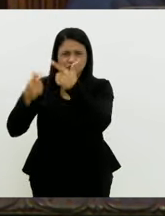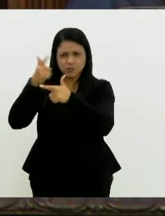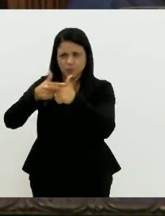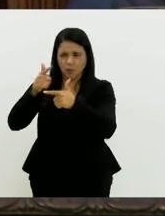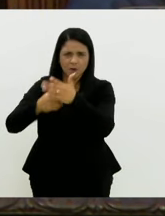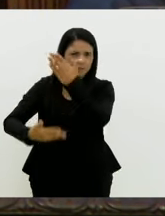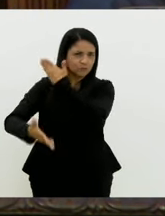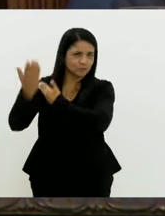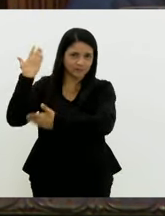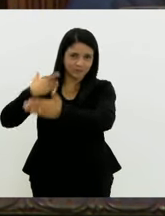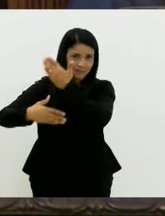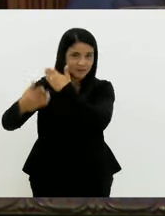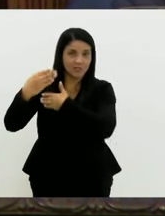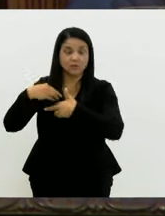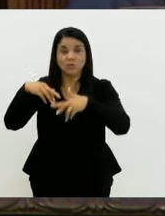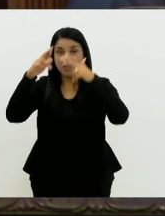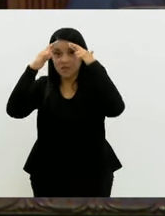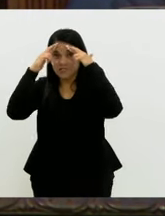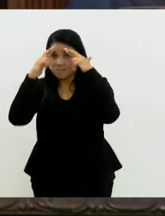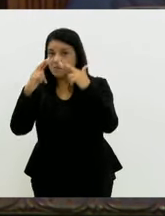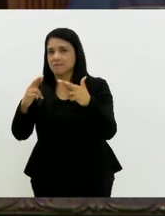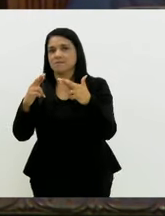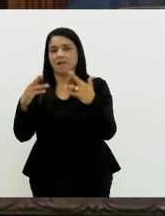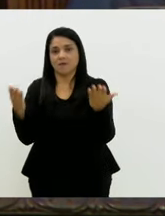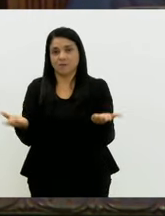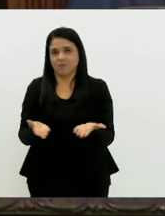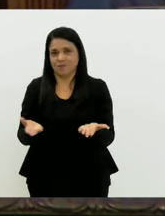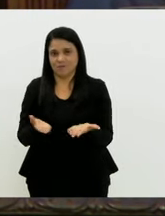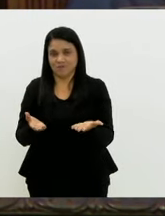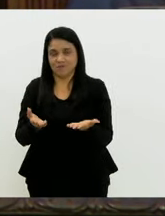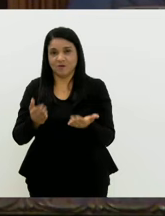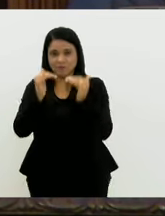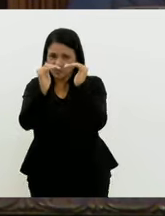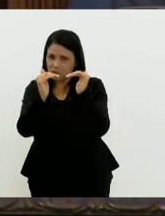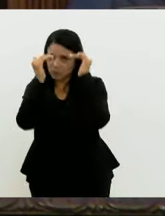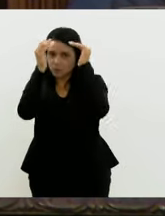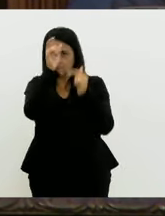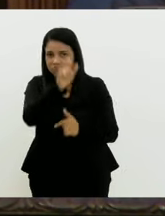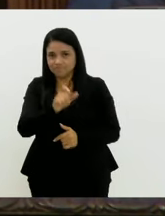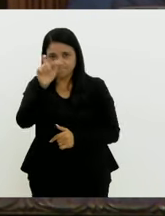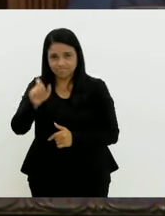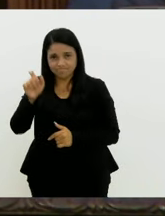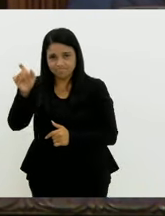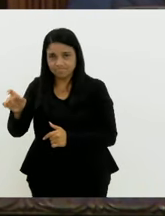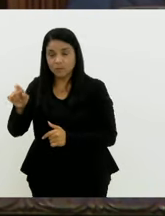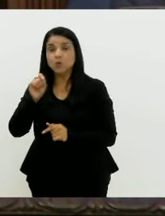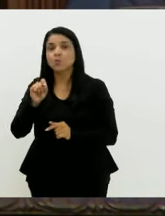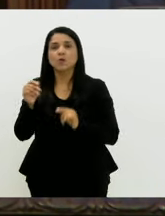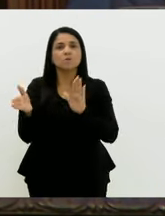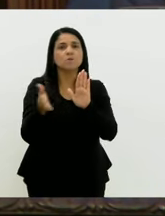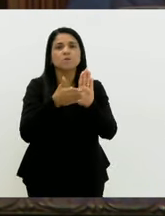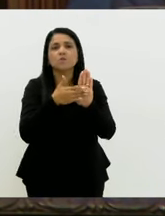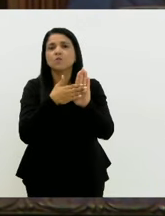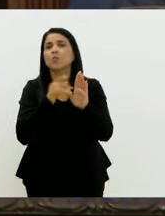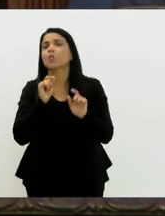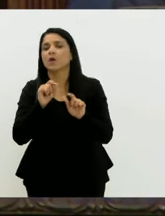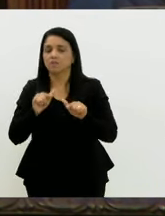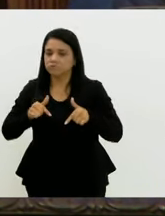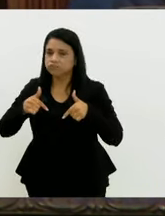Estado respeitado pelas autoridades que tem, pelo que ele se propõe a fazer. Por